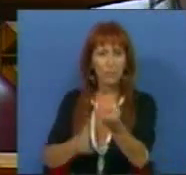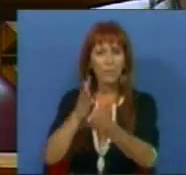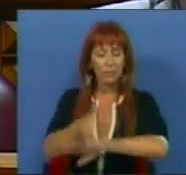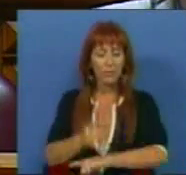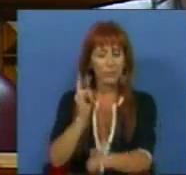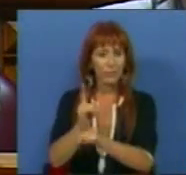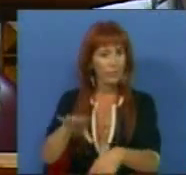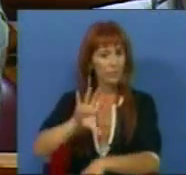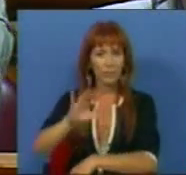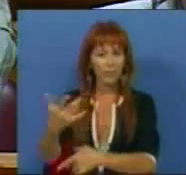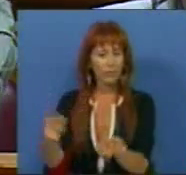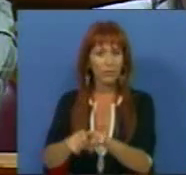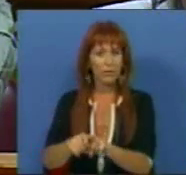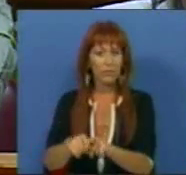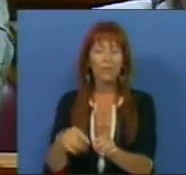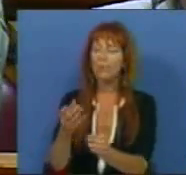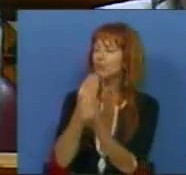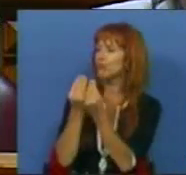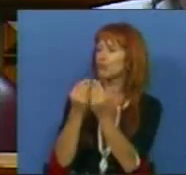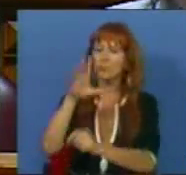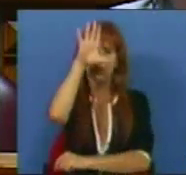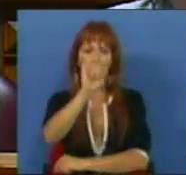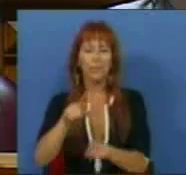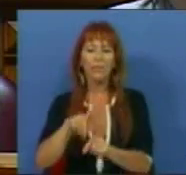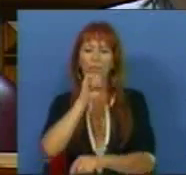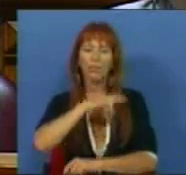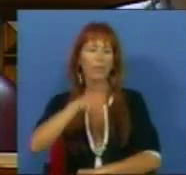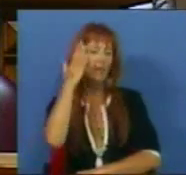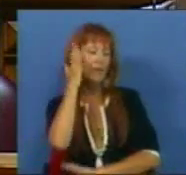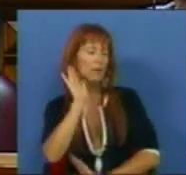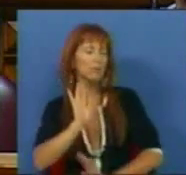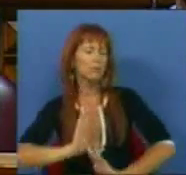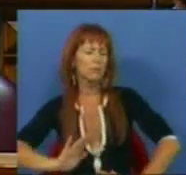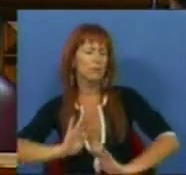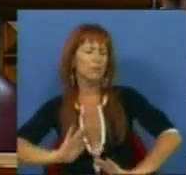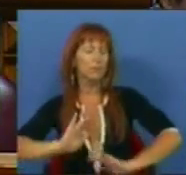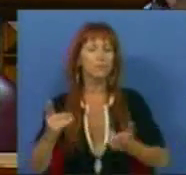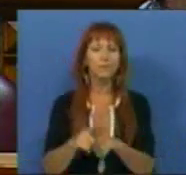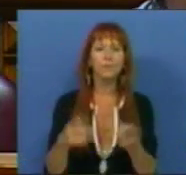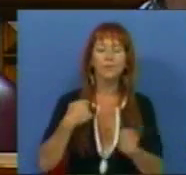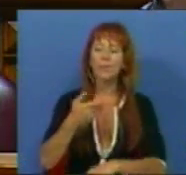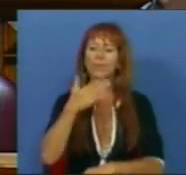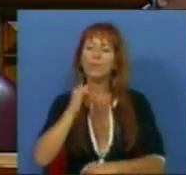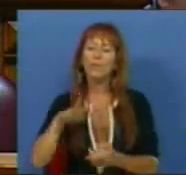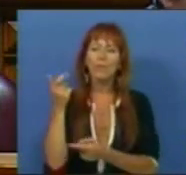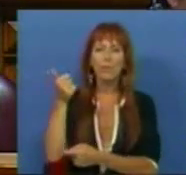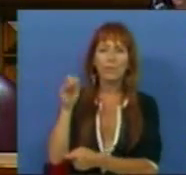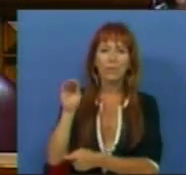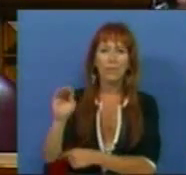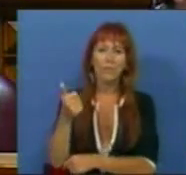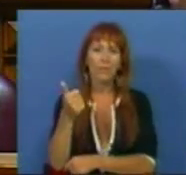continuam neste país de oásis deste Governo a poderem dormir descansados. O empréstimo ao